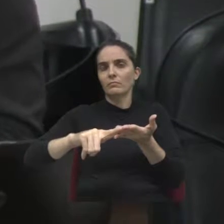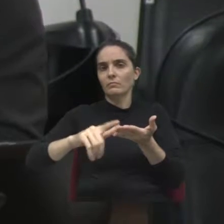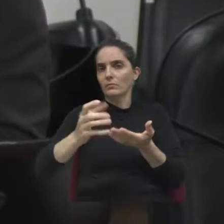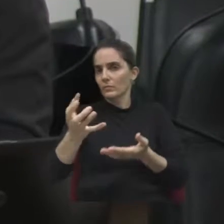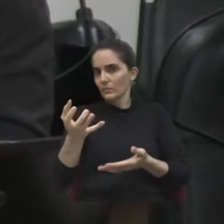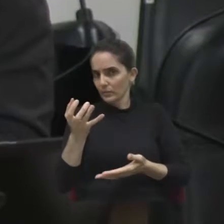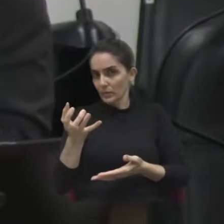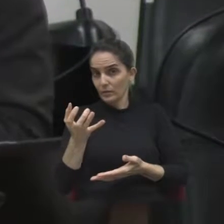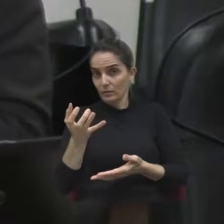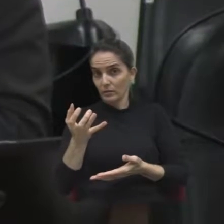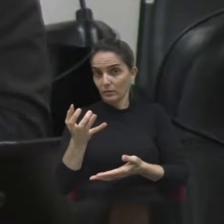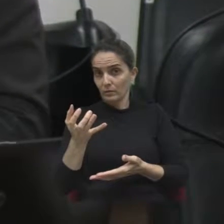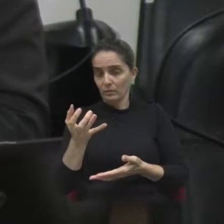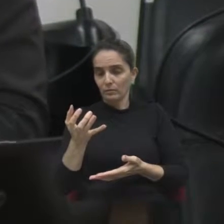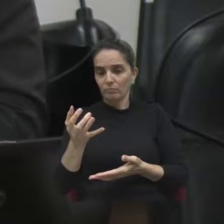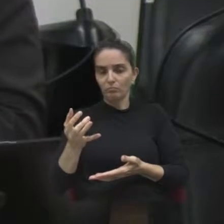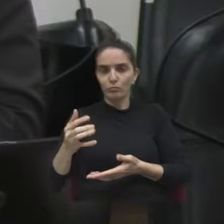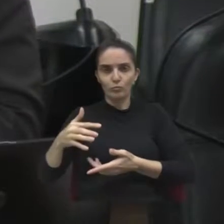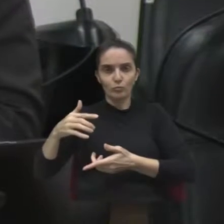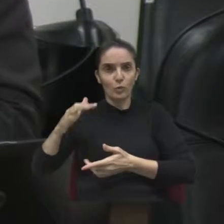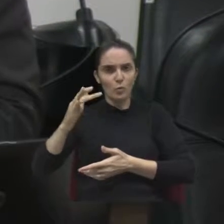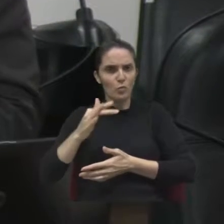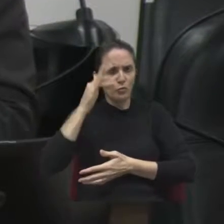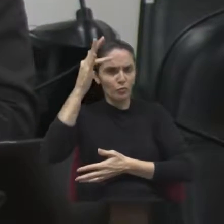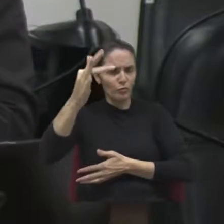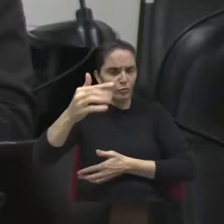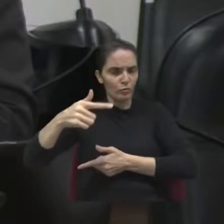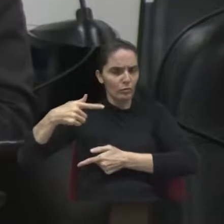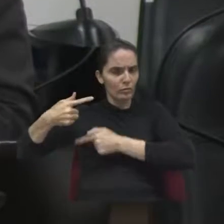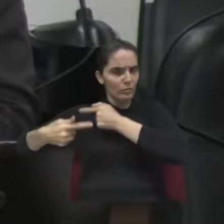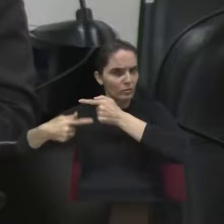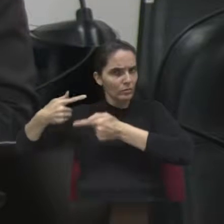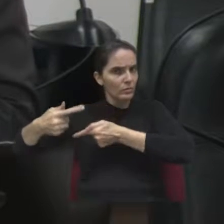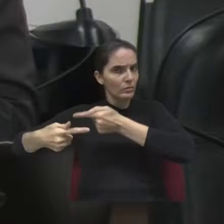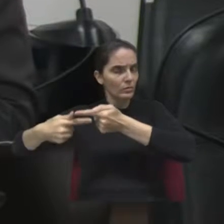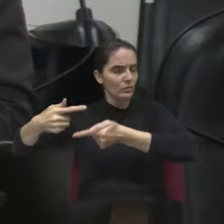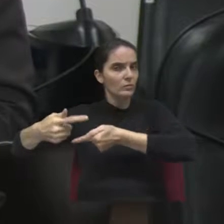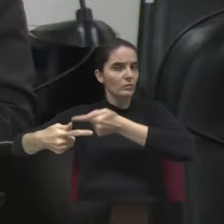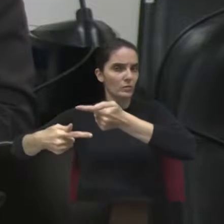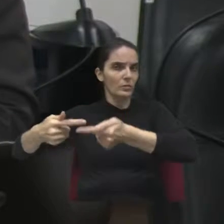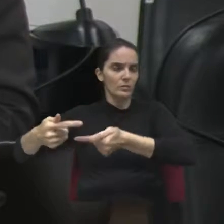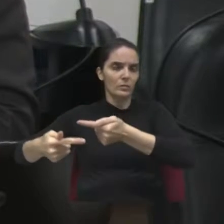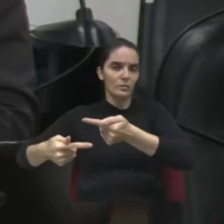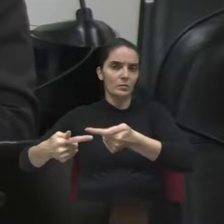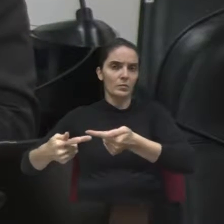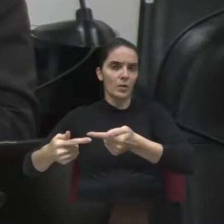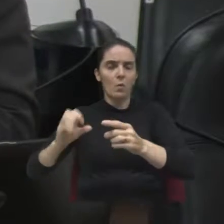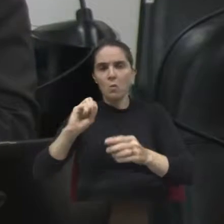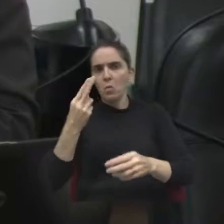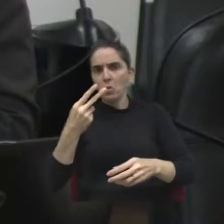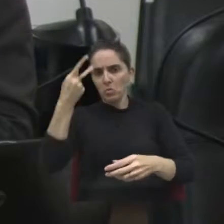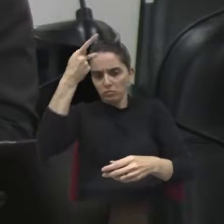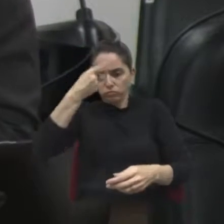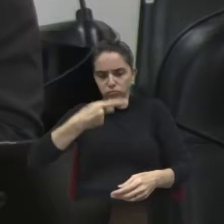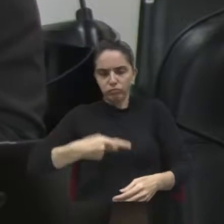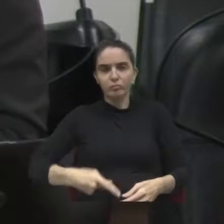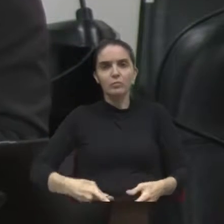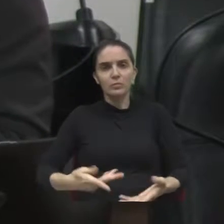os nossos netos, na verdade, para nós mesmos já enfrentamos